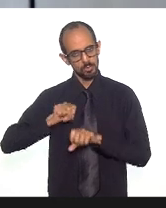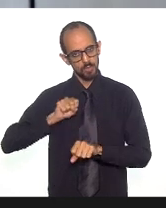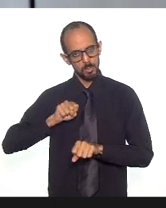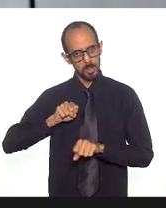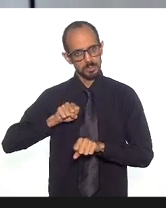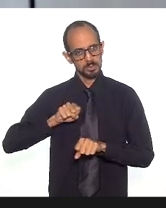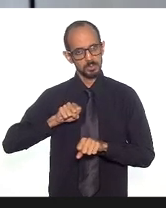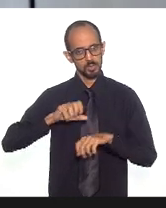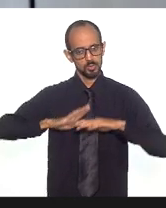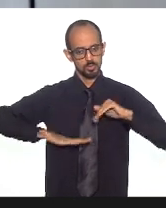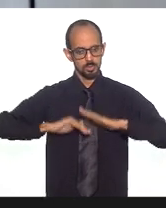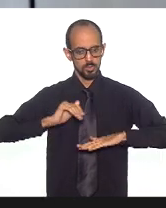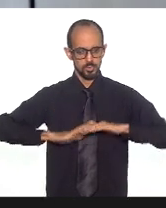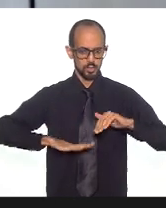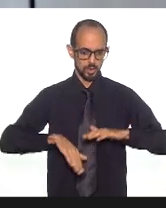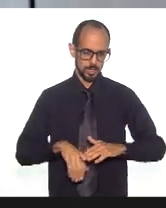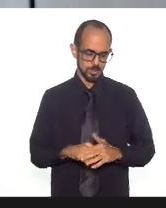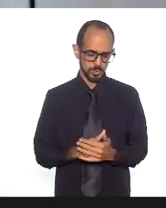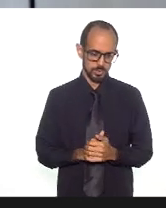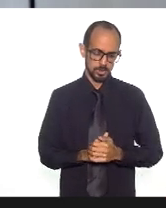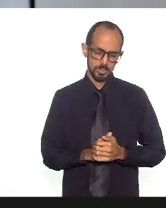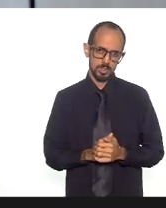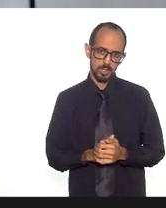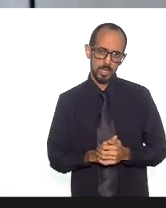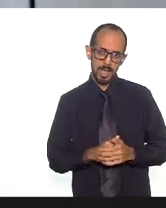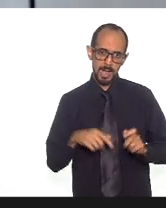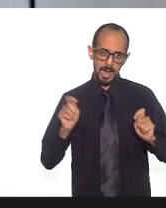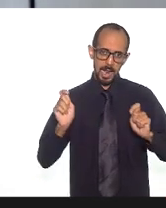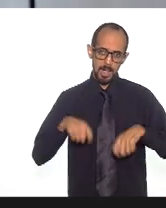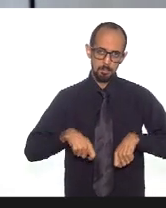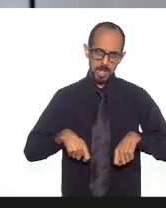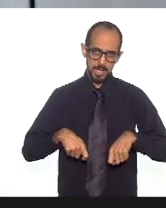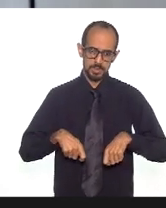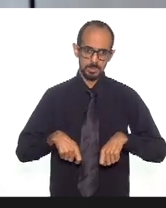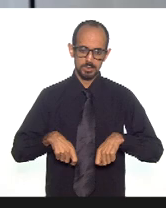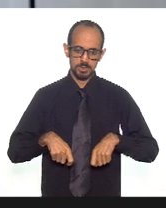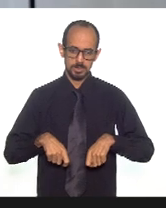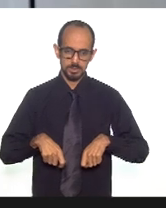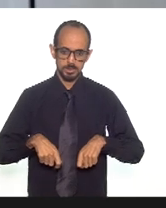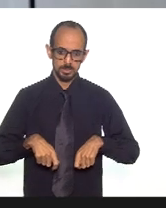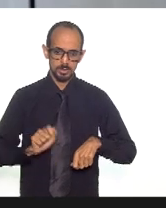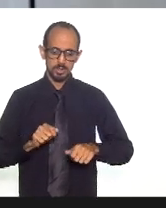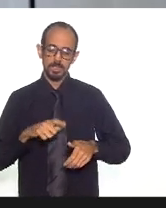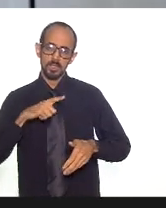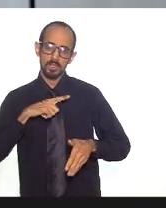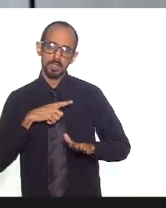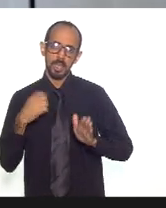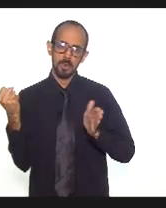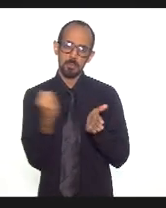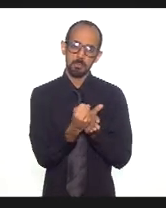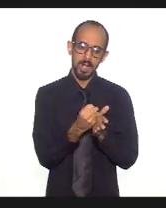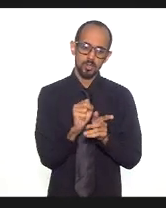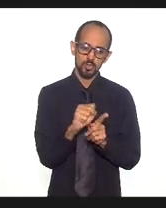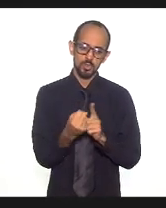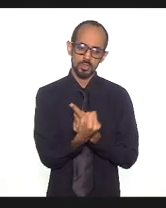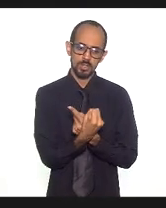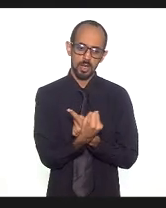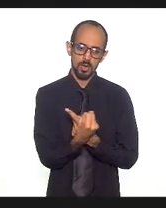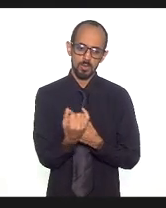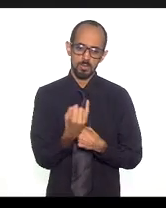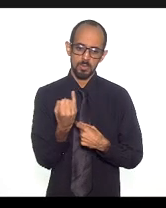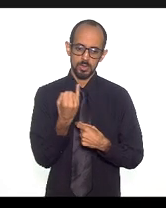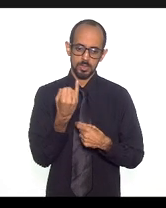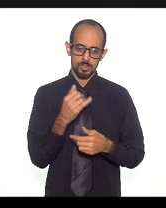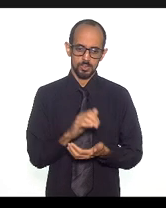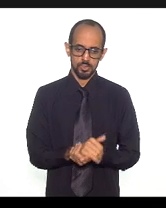estrutura formativa eficiente e de impacto social relevante. Nós temos